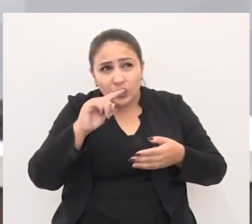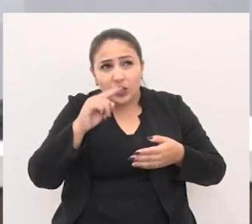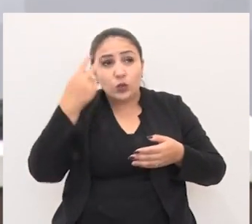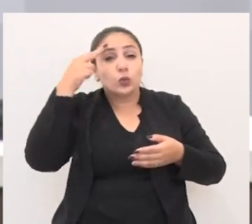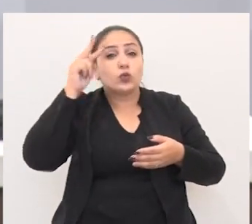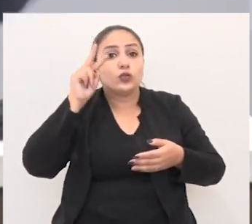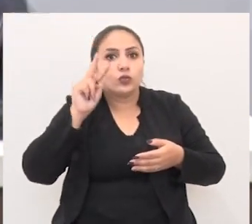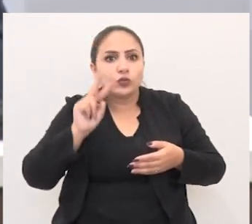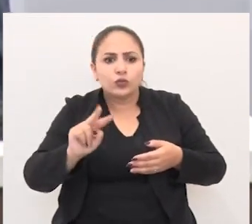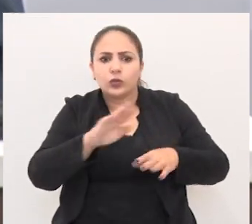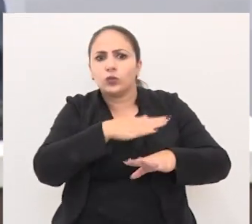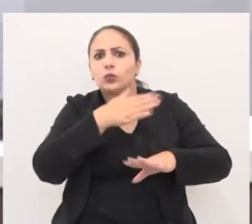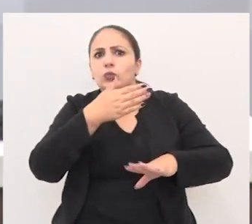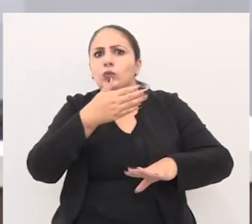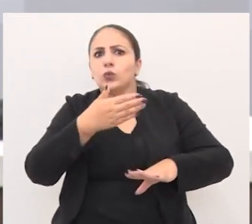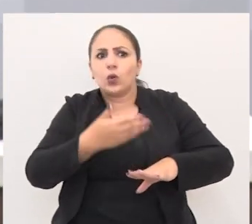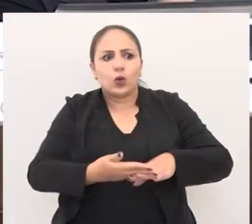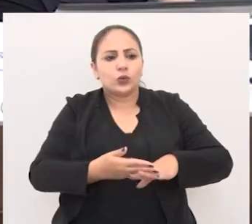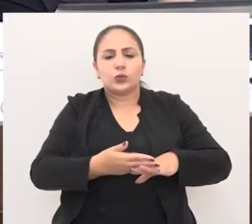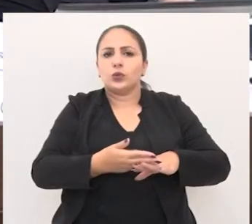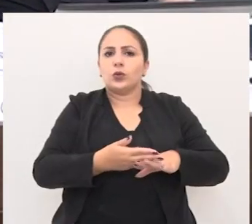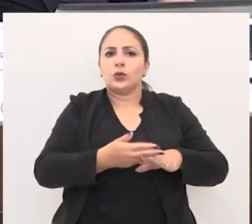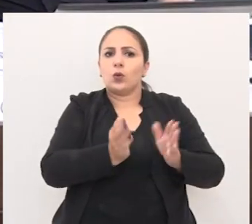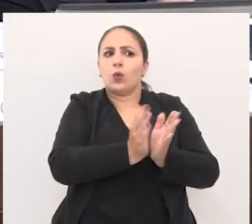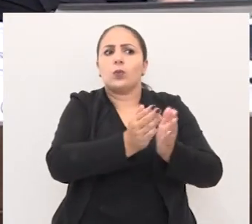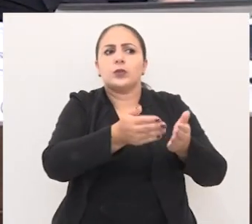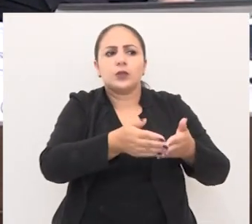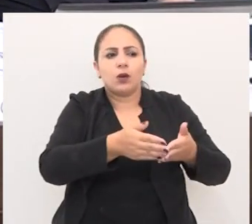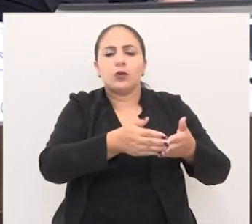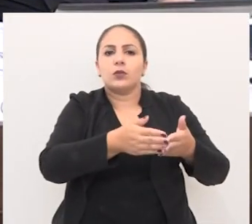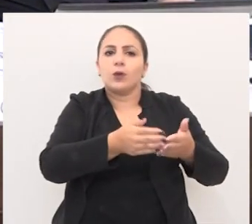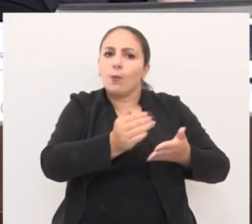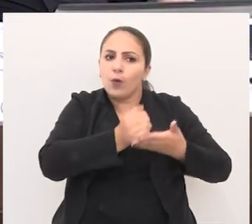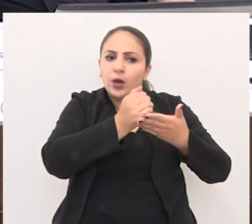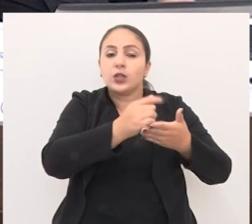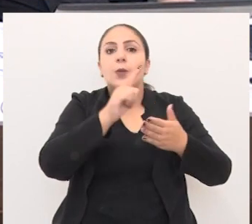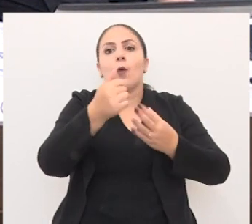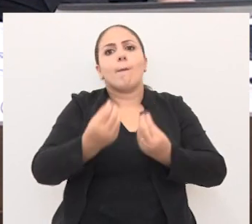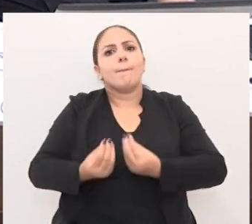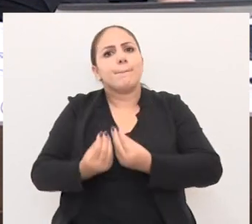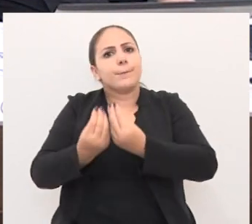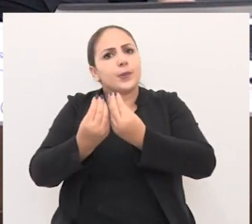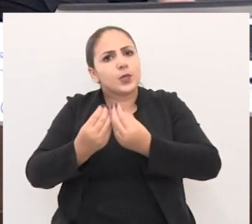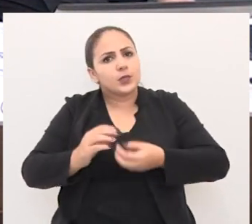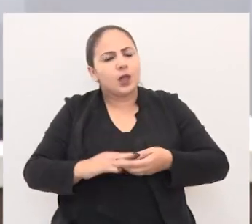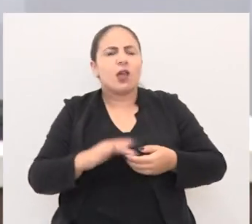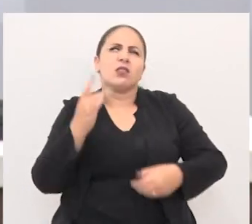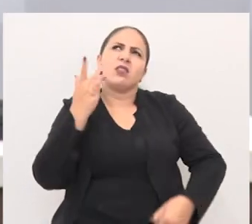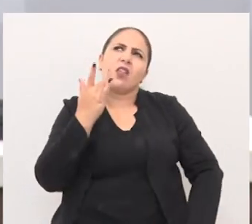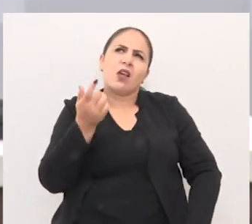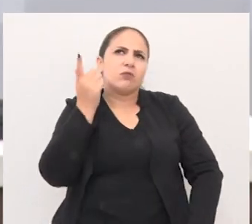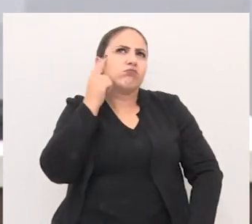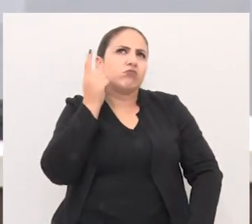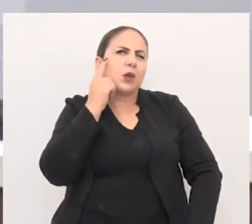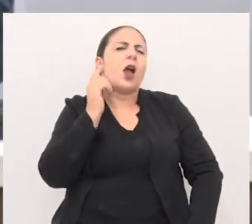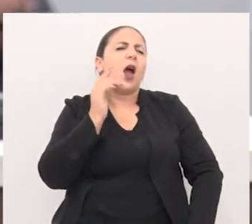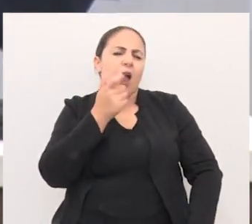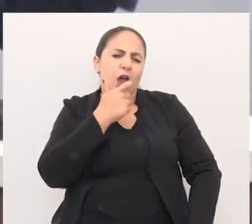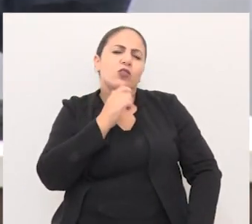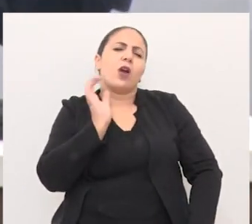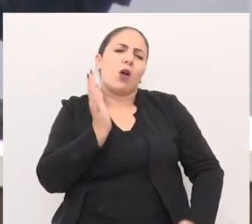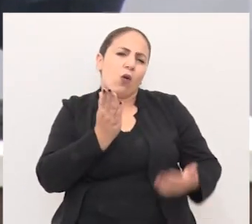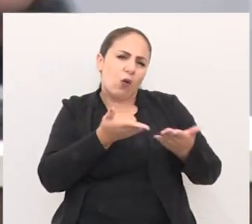mais um dia, e veio uma missa, e aí de tarde ele pensou, bom, acho que agora eu já